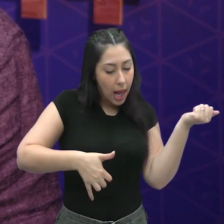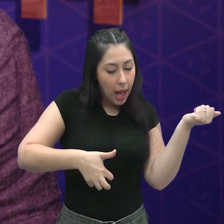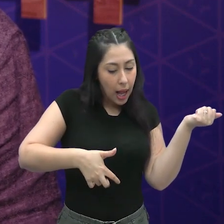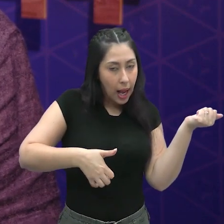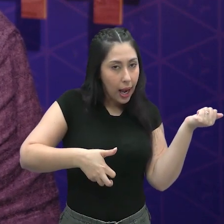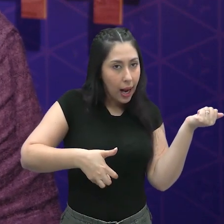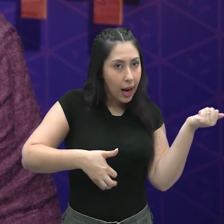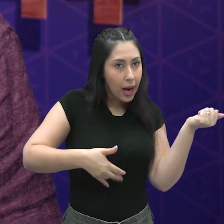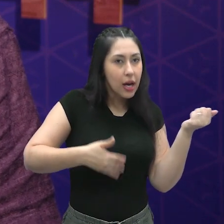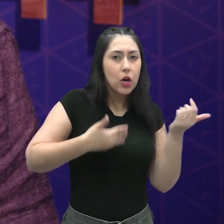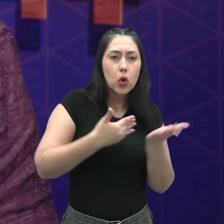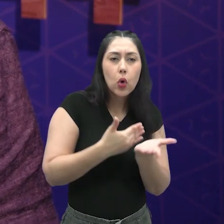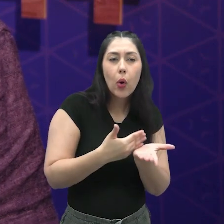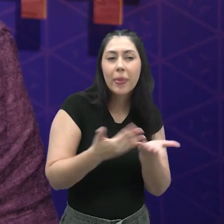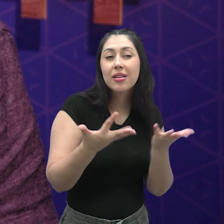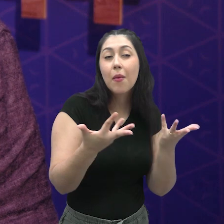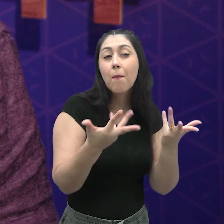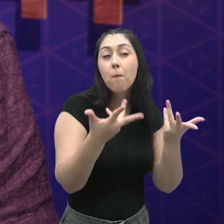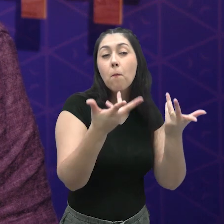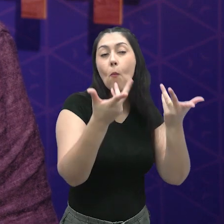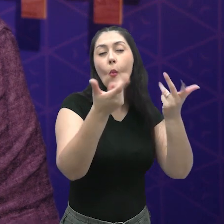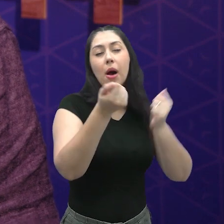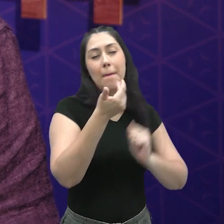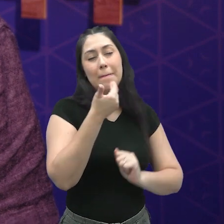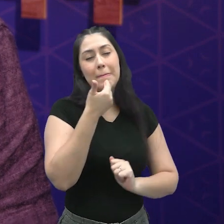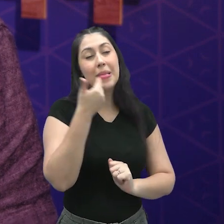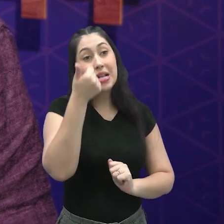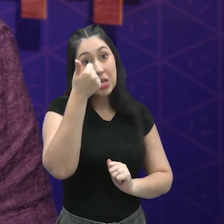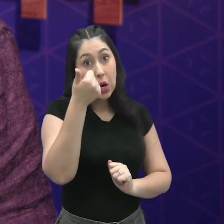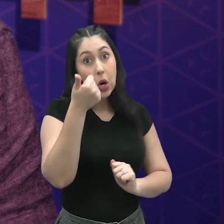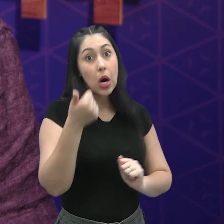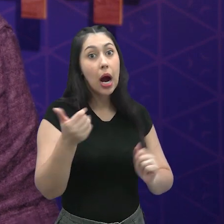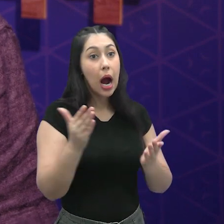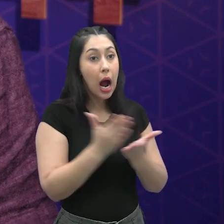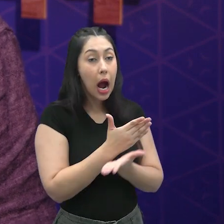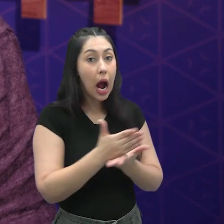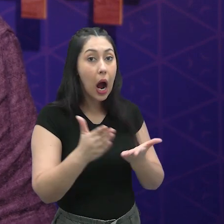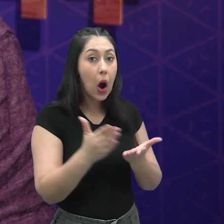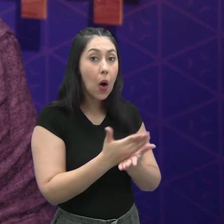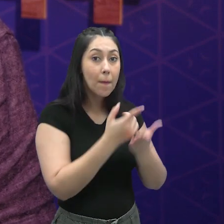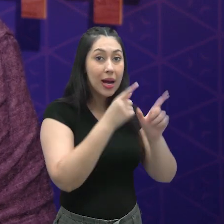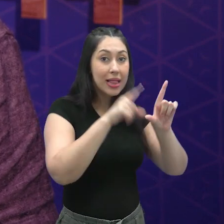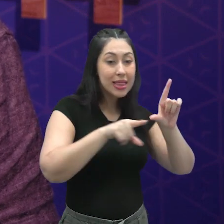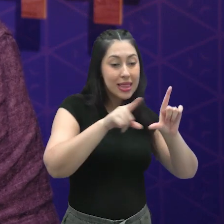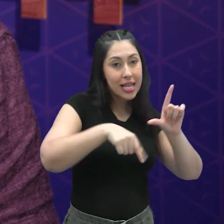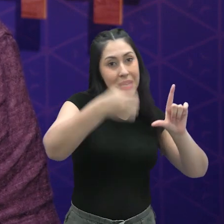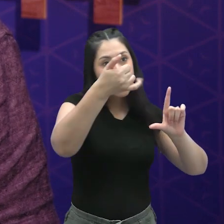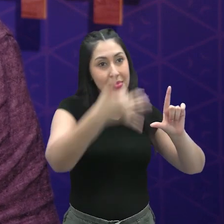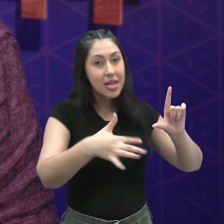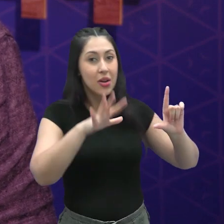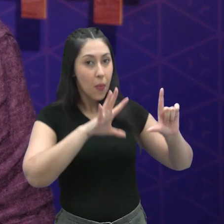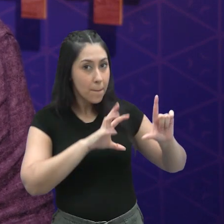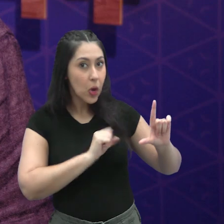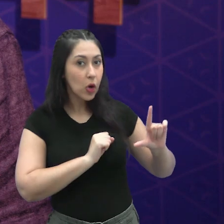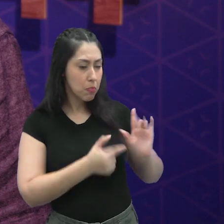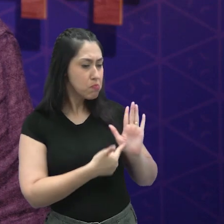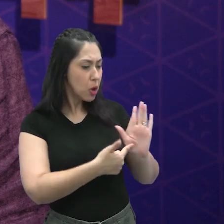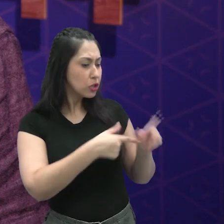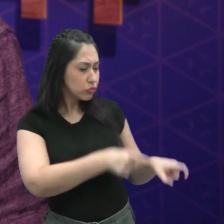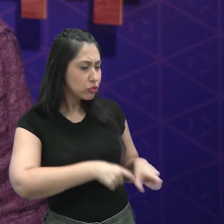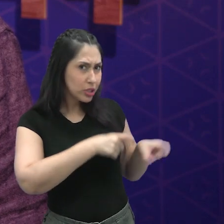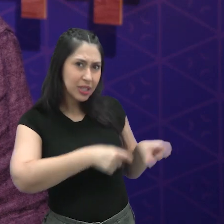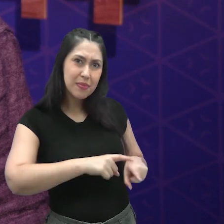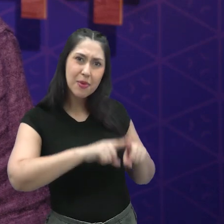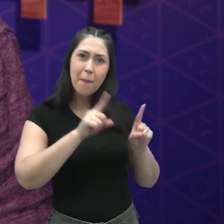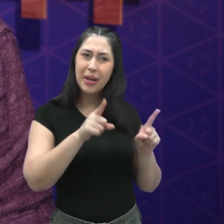deixar aquela... Você já vai ter uma melhor qualidade na gravação das músicas. Algumas letras que já falam mais de amor, ainda assim fala do campo,